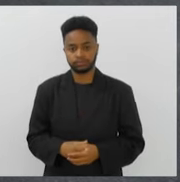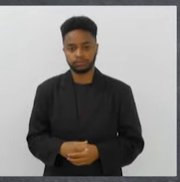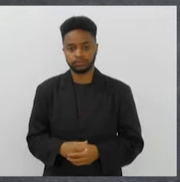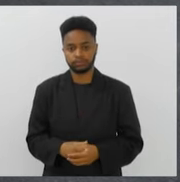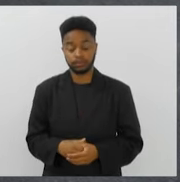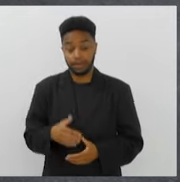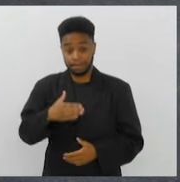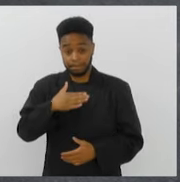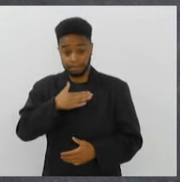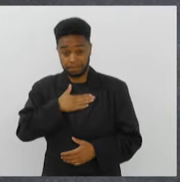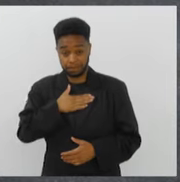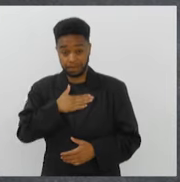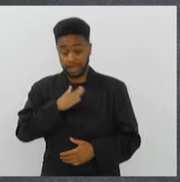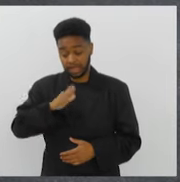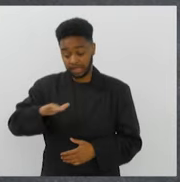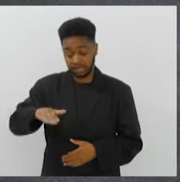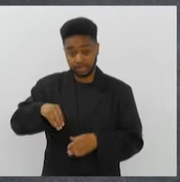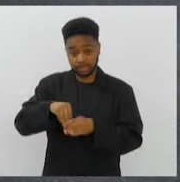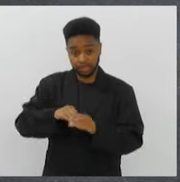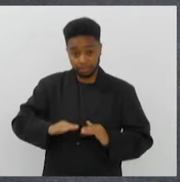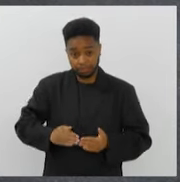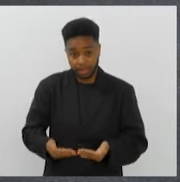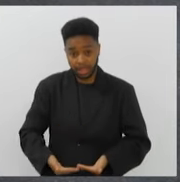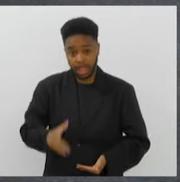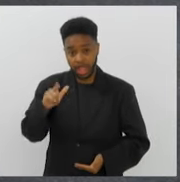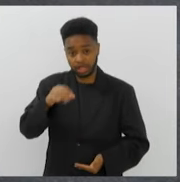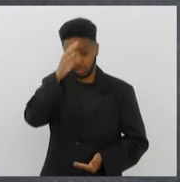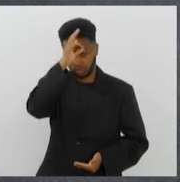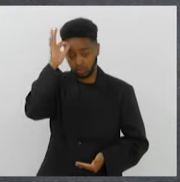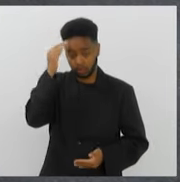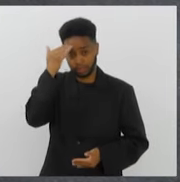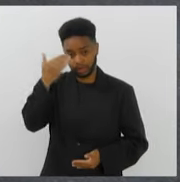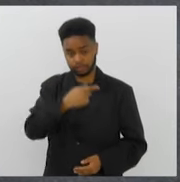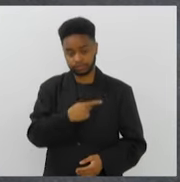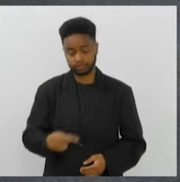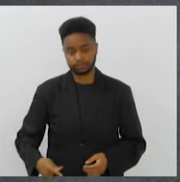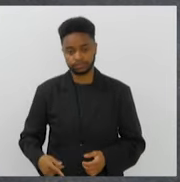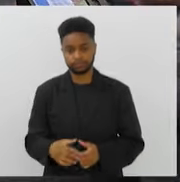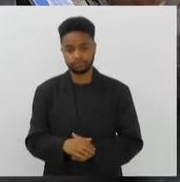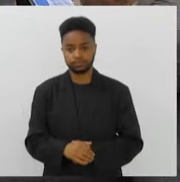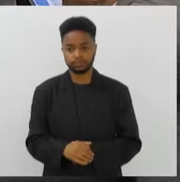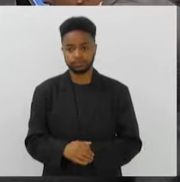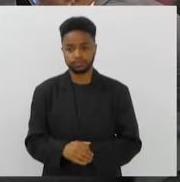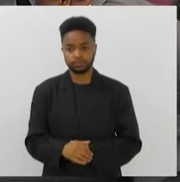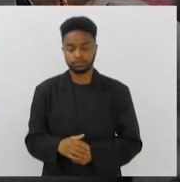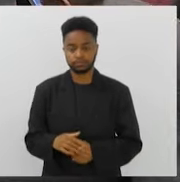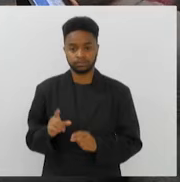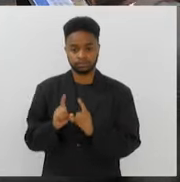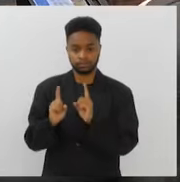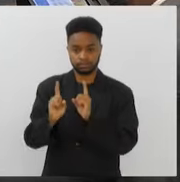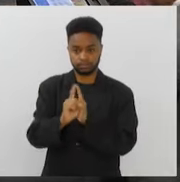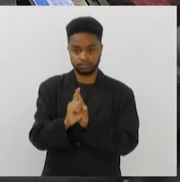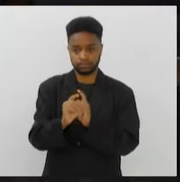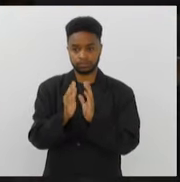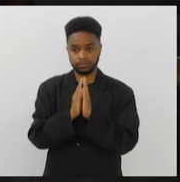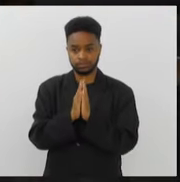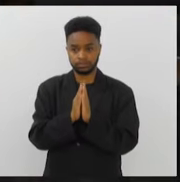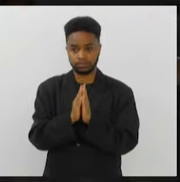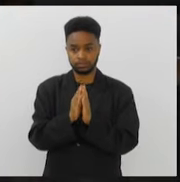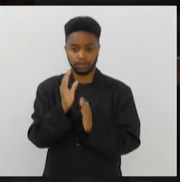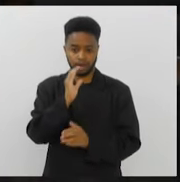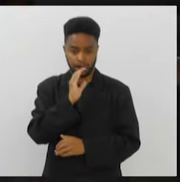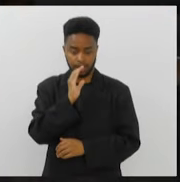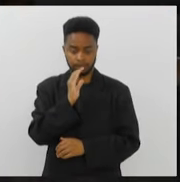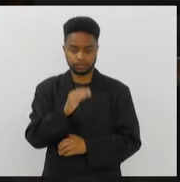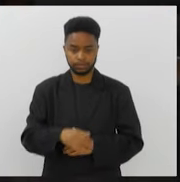Para mim, uma criança no útero materno é um ser inocente. Muito obrigado, senhor presidente. Presidente, por favor. Presidente, por favor. Rapidamente, Carlos,